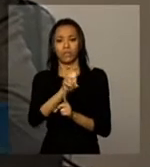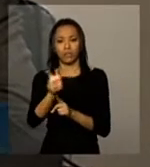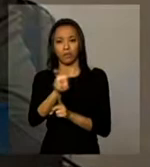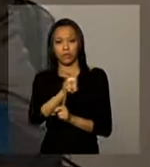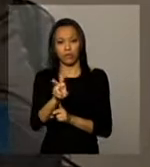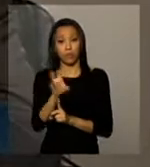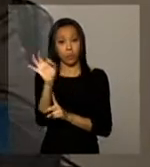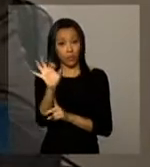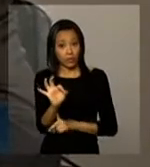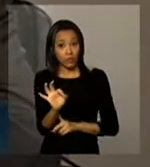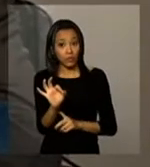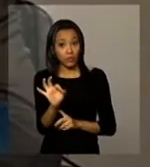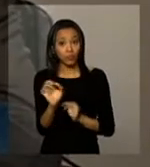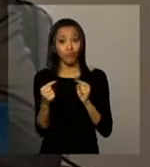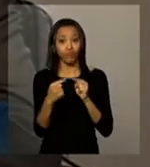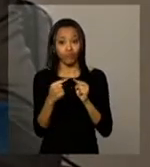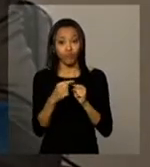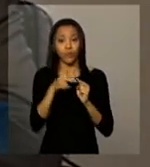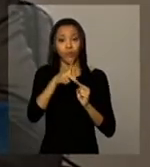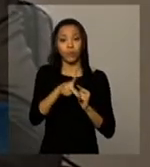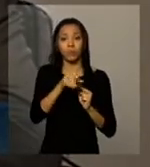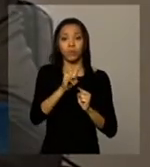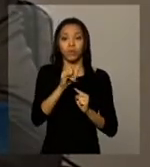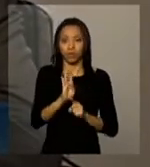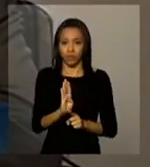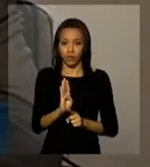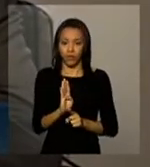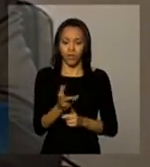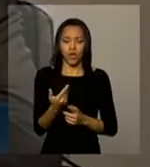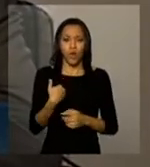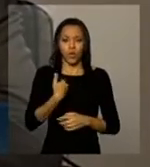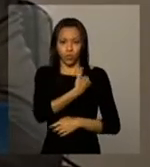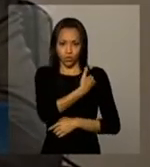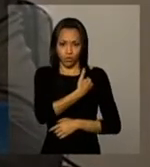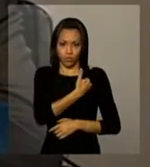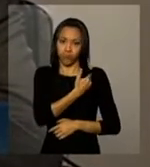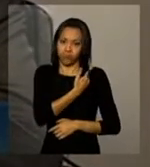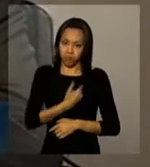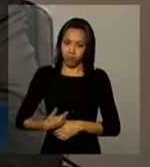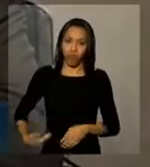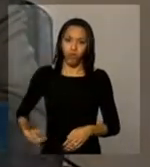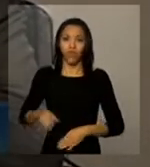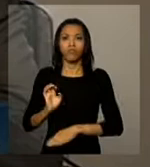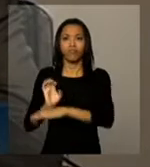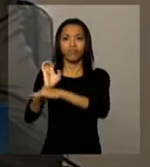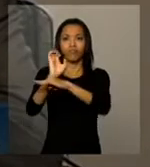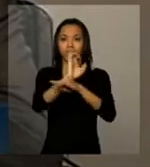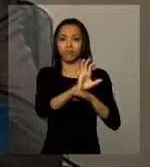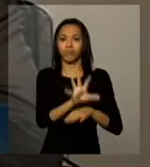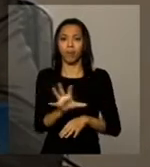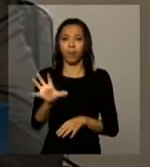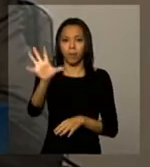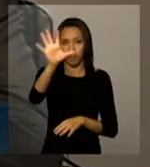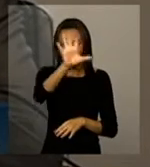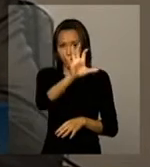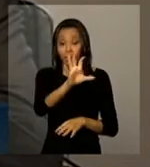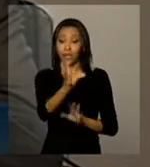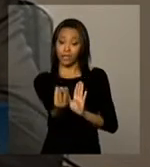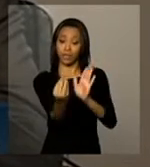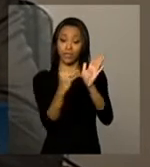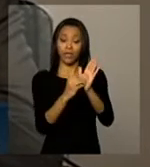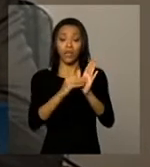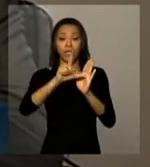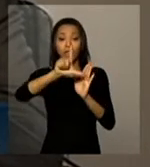1,55% do PIB. Os governos regionais, a previsão que está na LOA